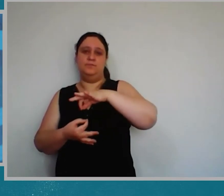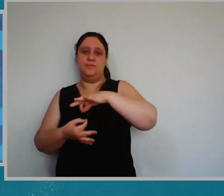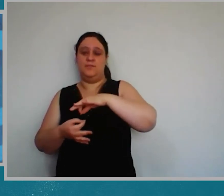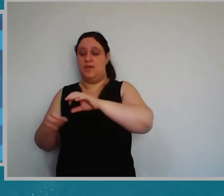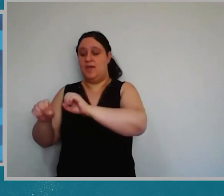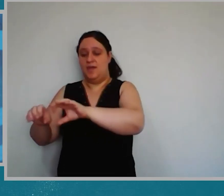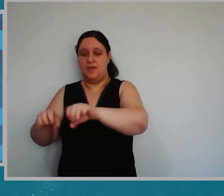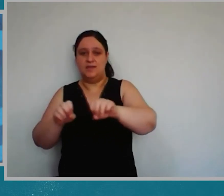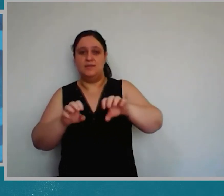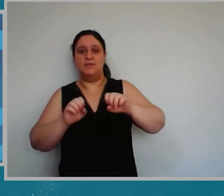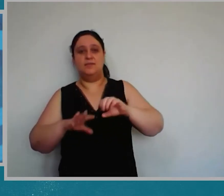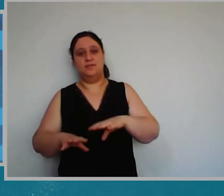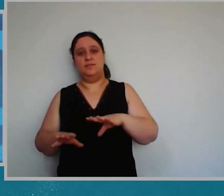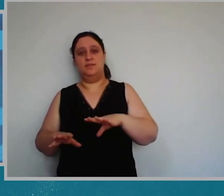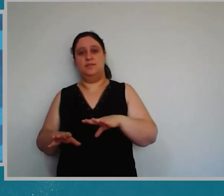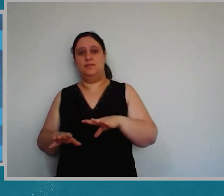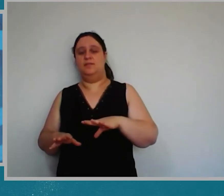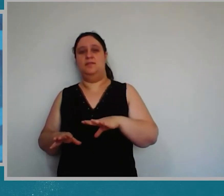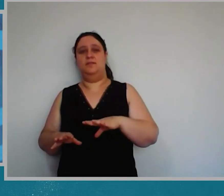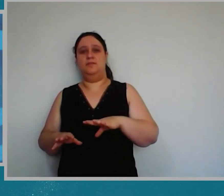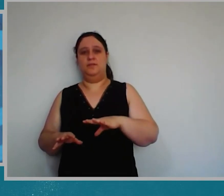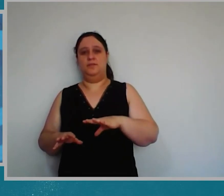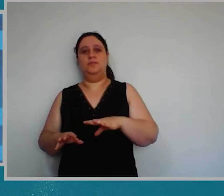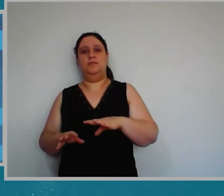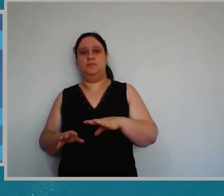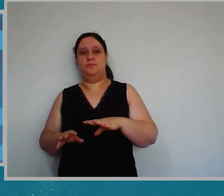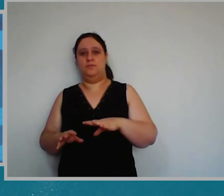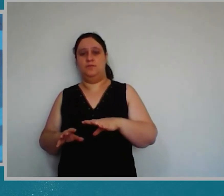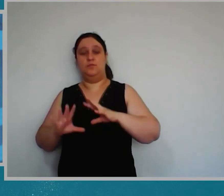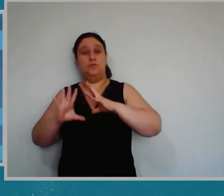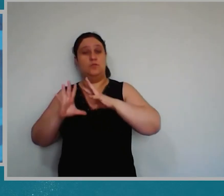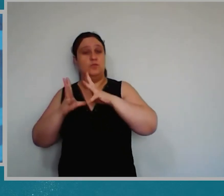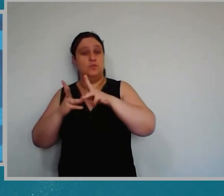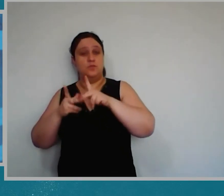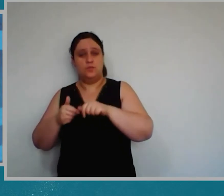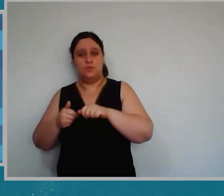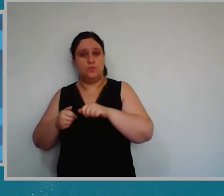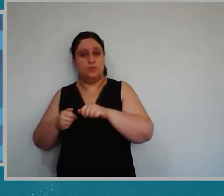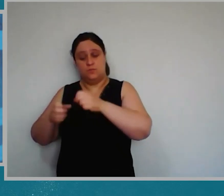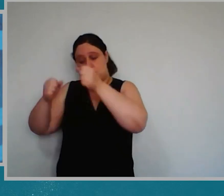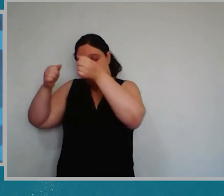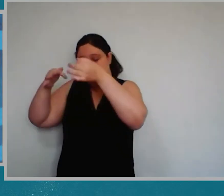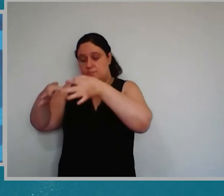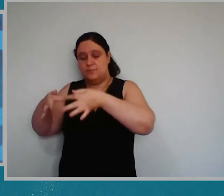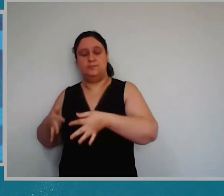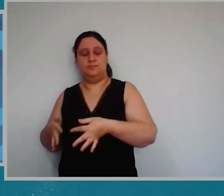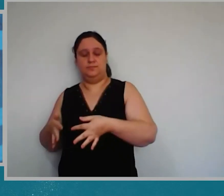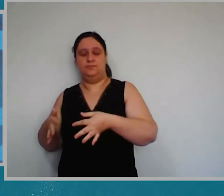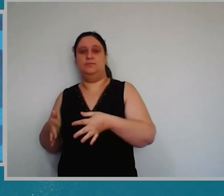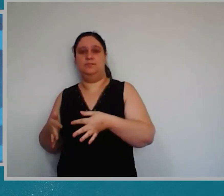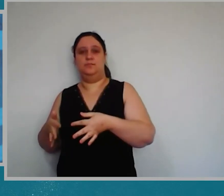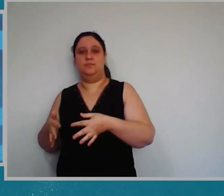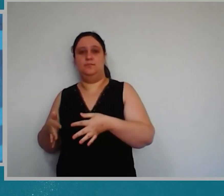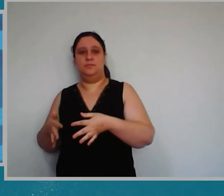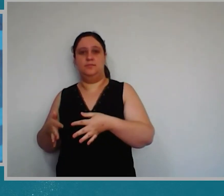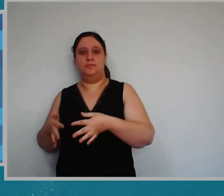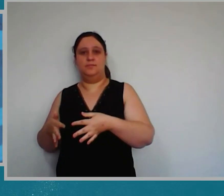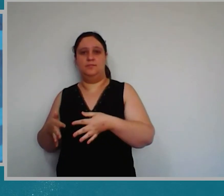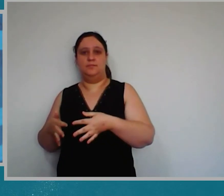ensinando-os a guardar todas as coisas que vos tenho ordenado, e eis que estou